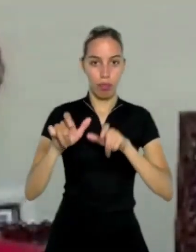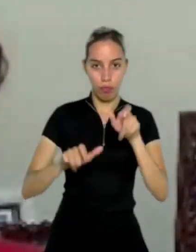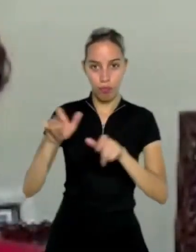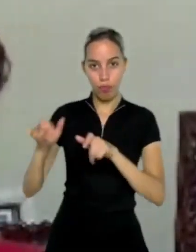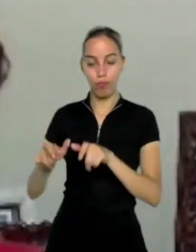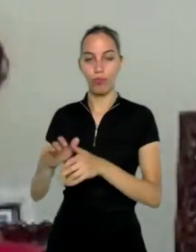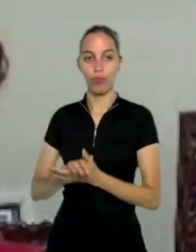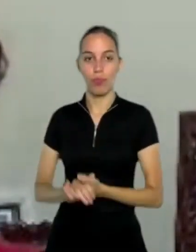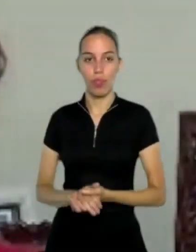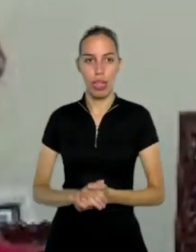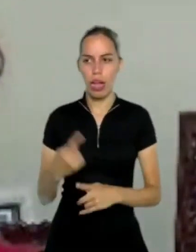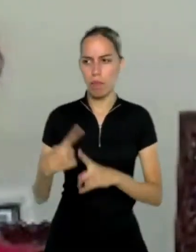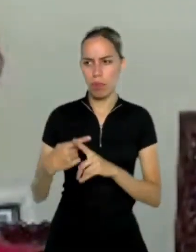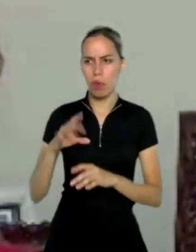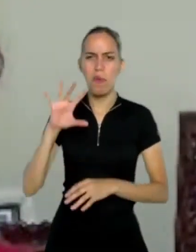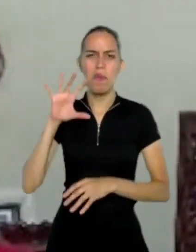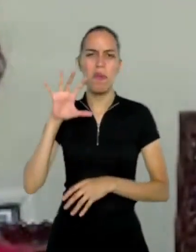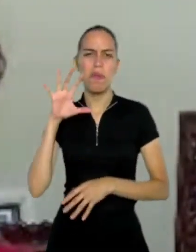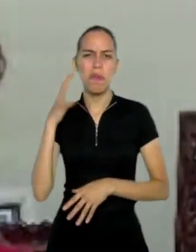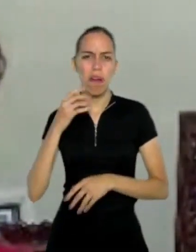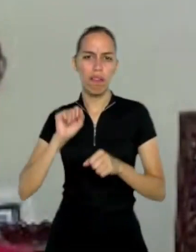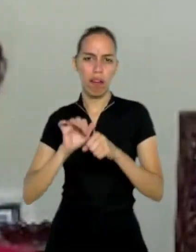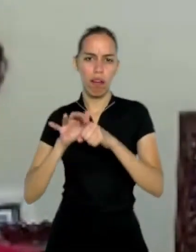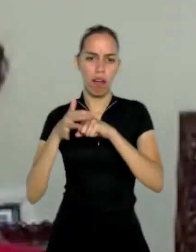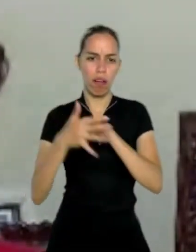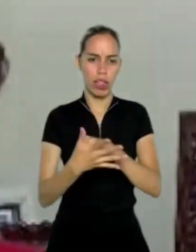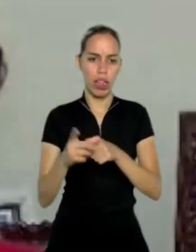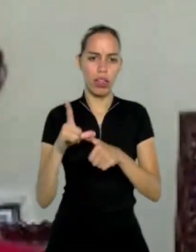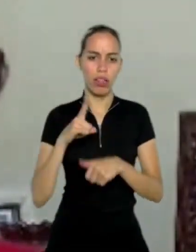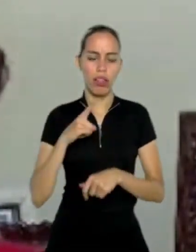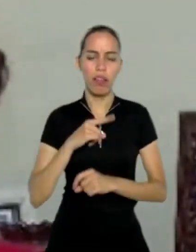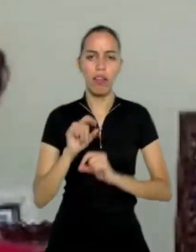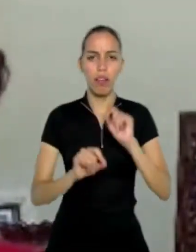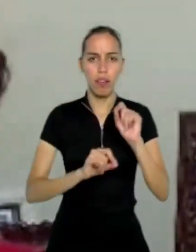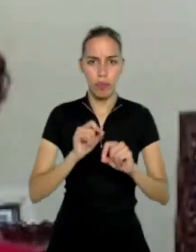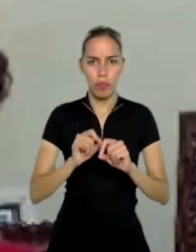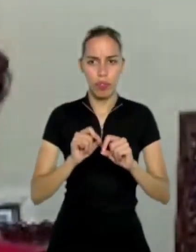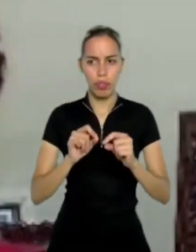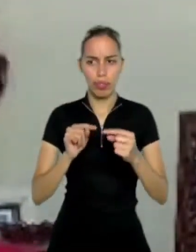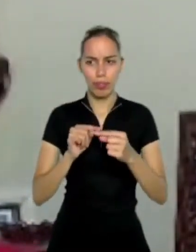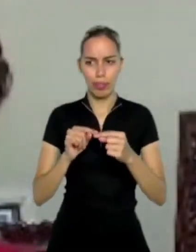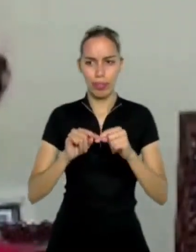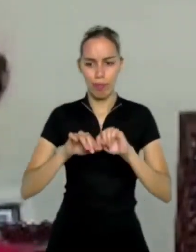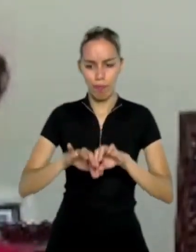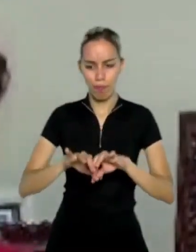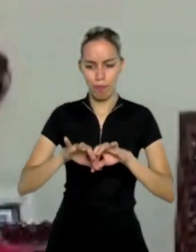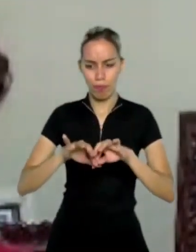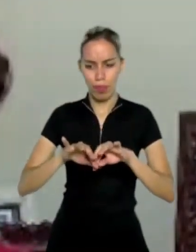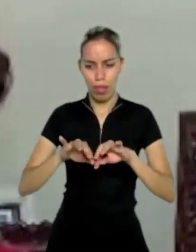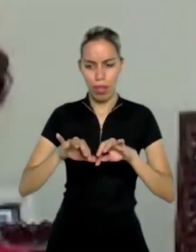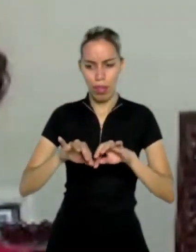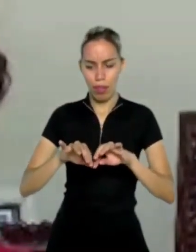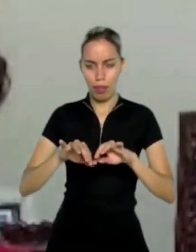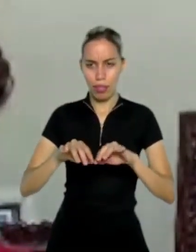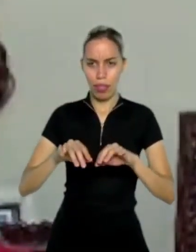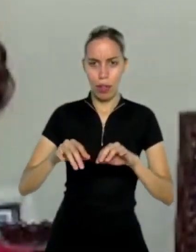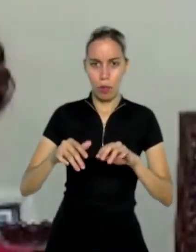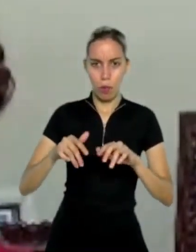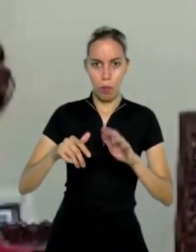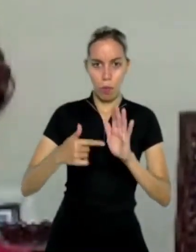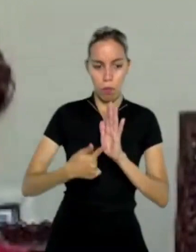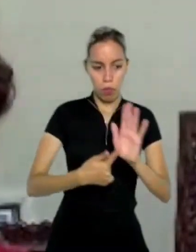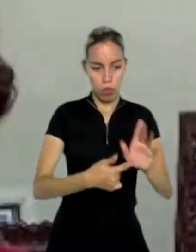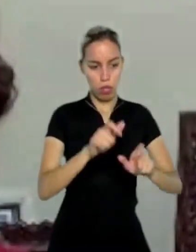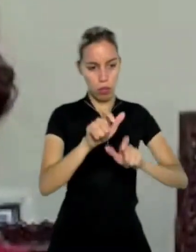porque eu acho que a pandemia ela teve esse diferencial. Muita gente começou a publicar, né? Teve um volume